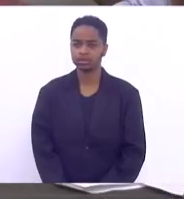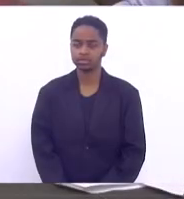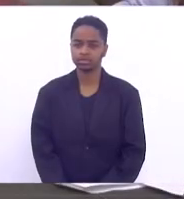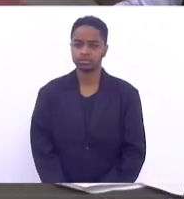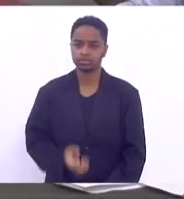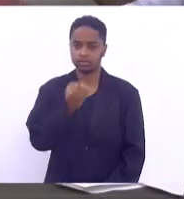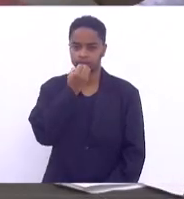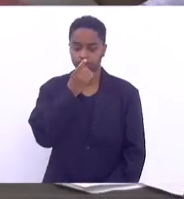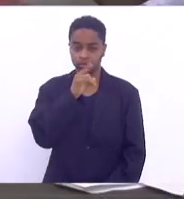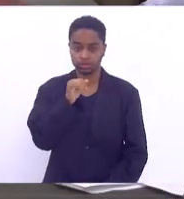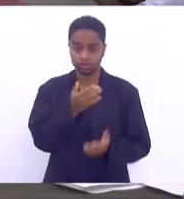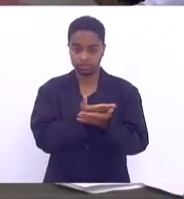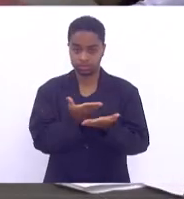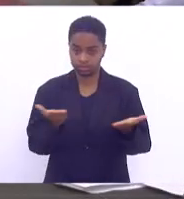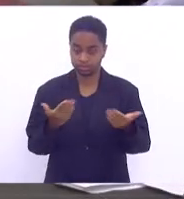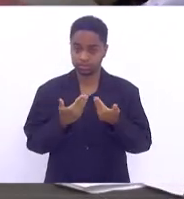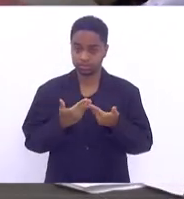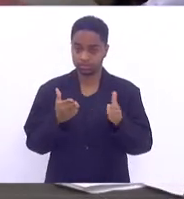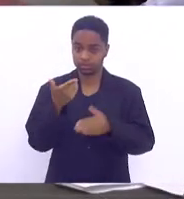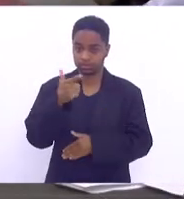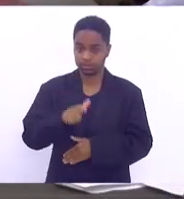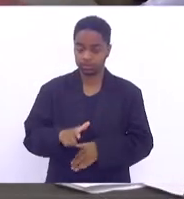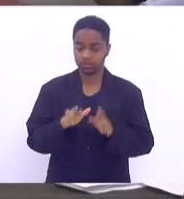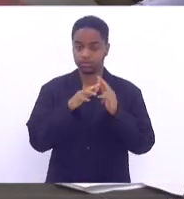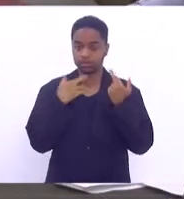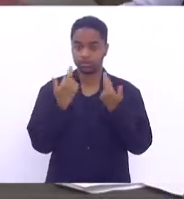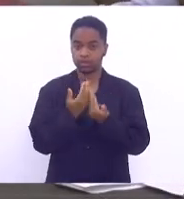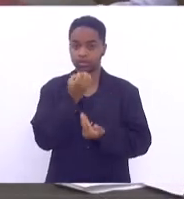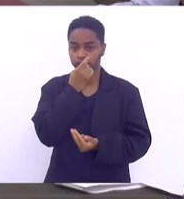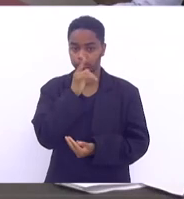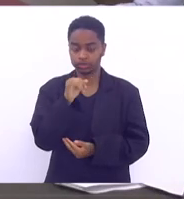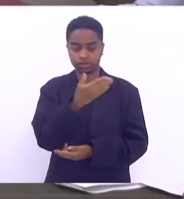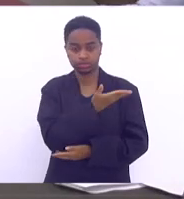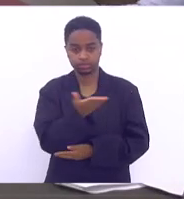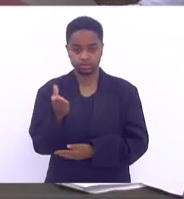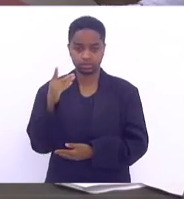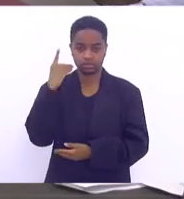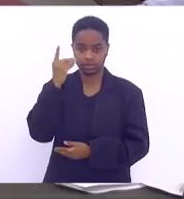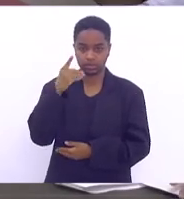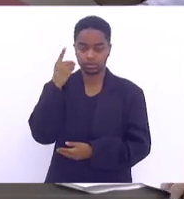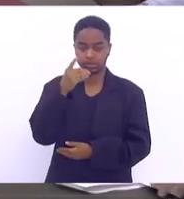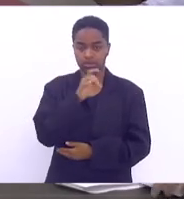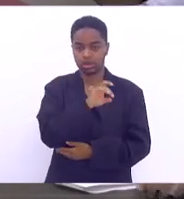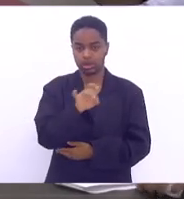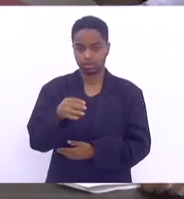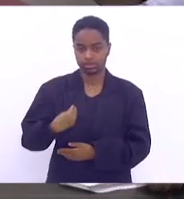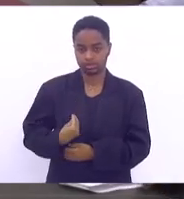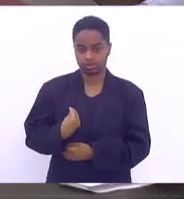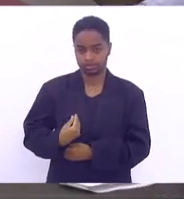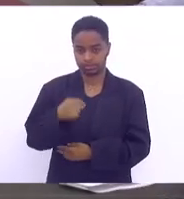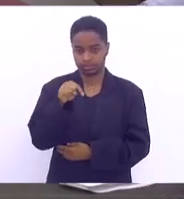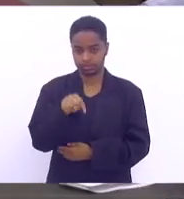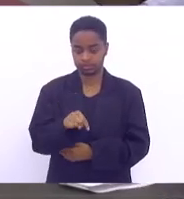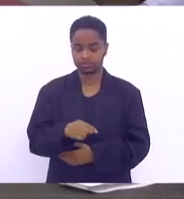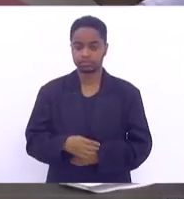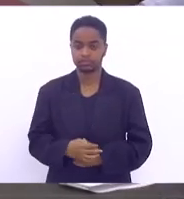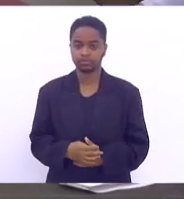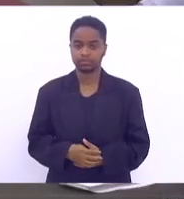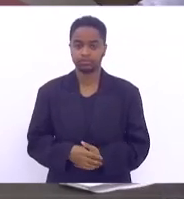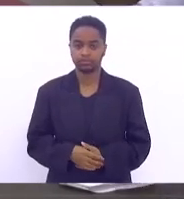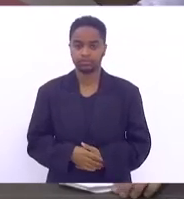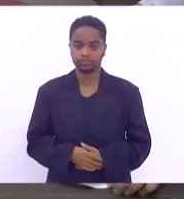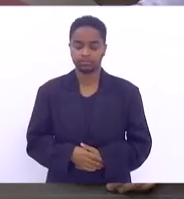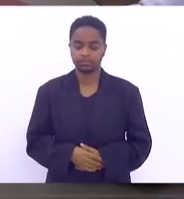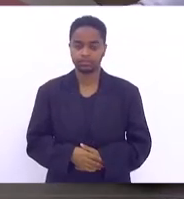Bom dia a todos, está reaberta a sessão. Bom dia, deputado Mink, deputada Verônica, deputado Cozzolino, deputado Tandi, deputado